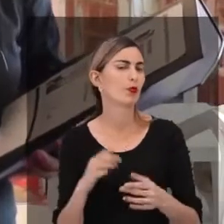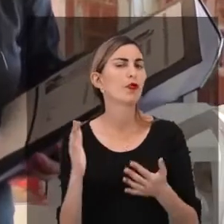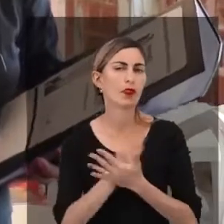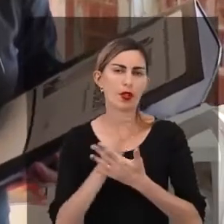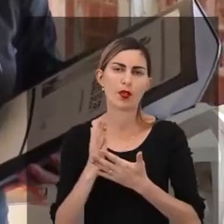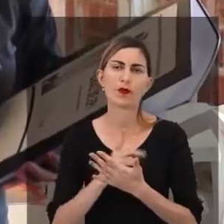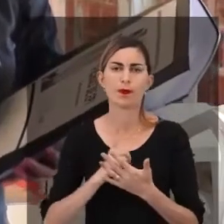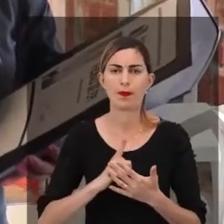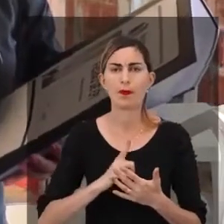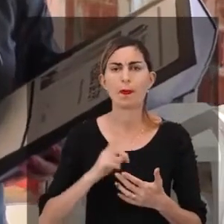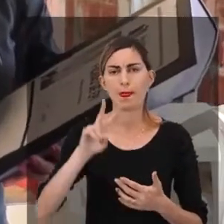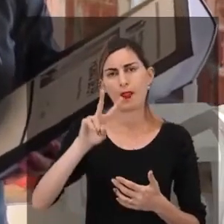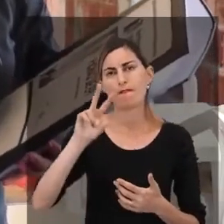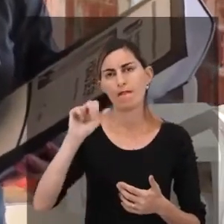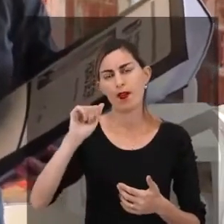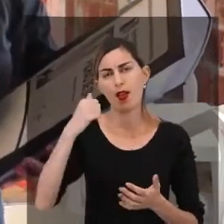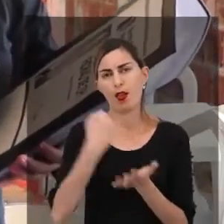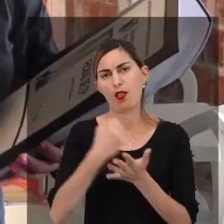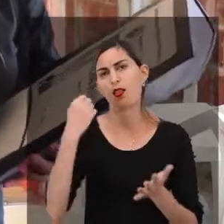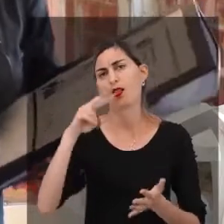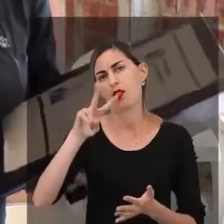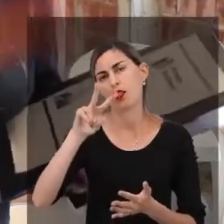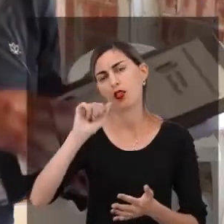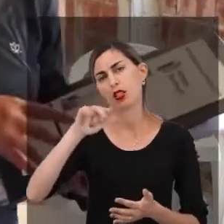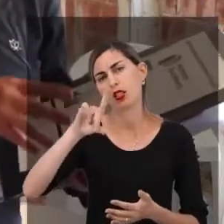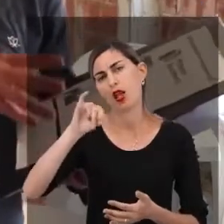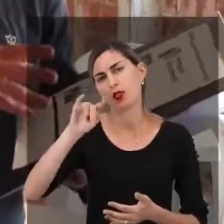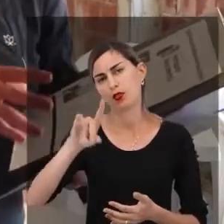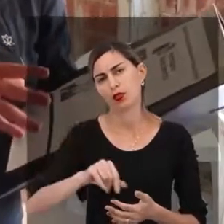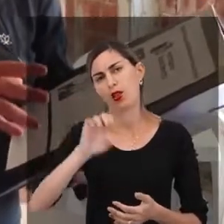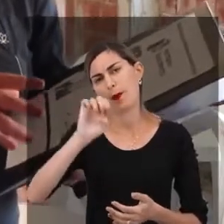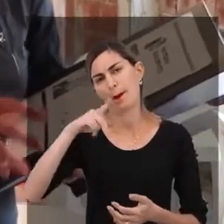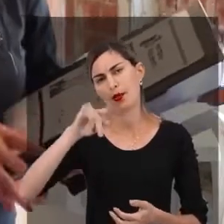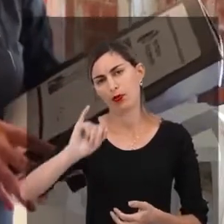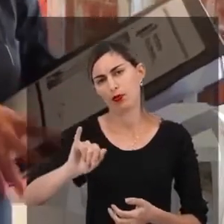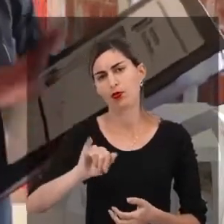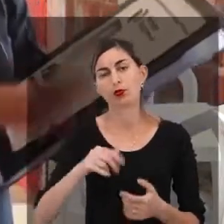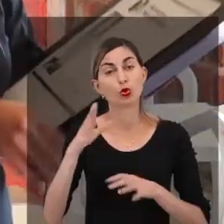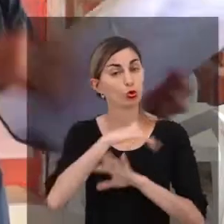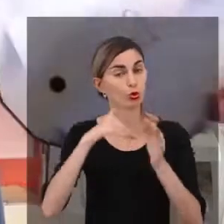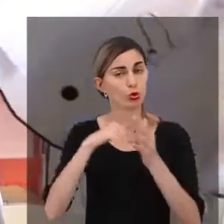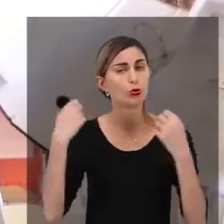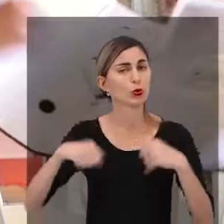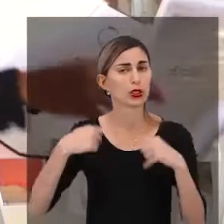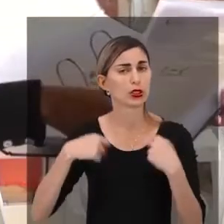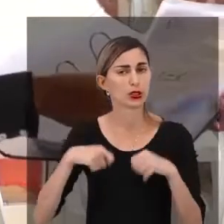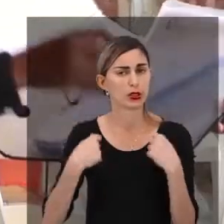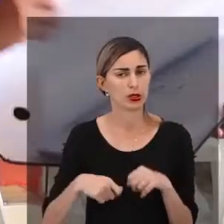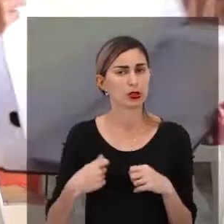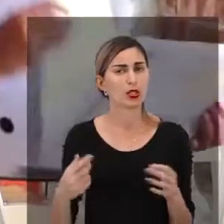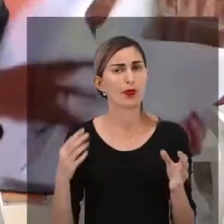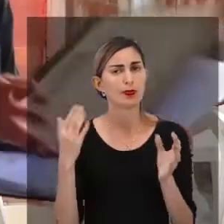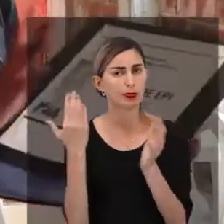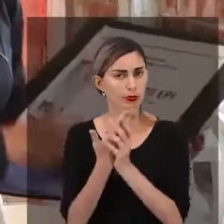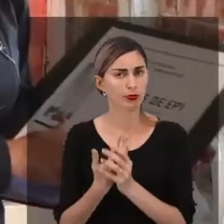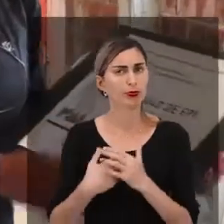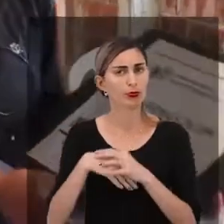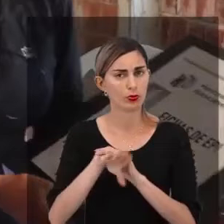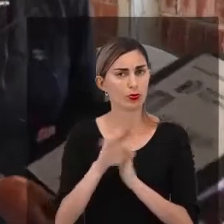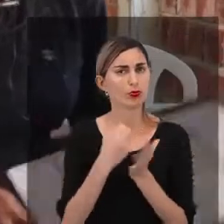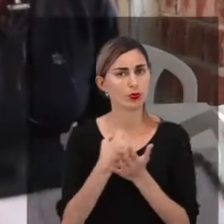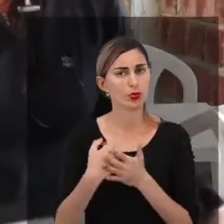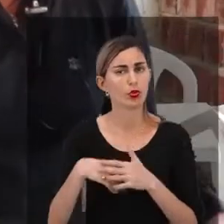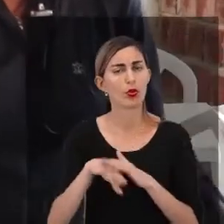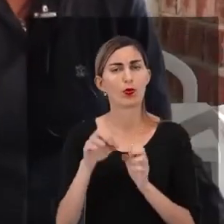porque tem a validade do CA, tem a validade do EPI, e tudo isso tem que estar